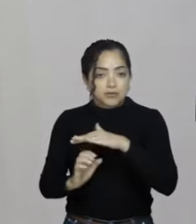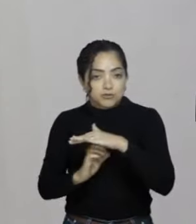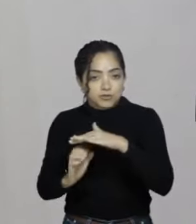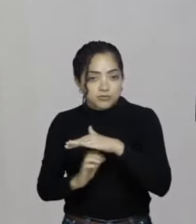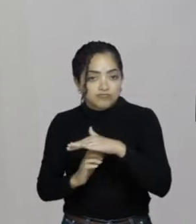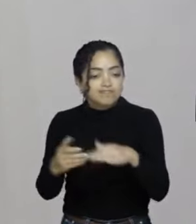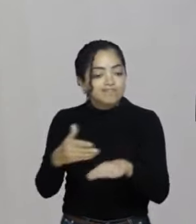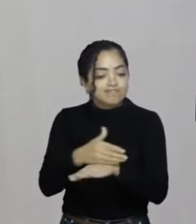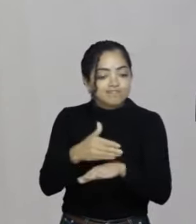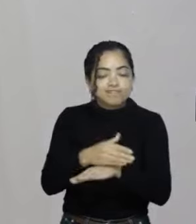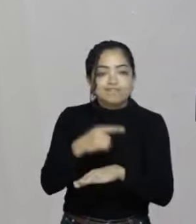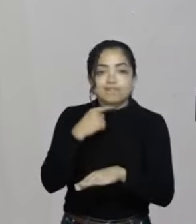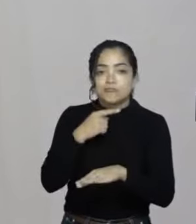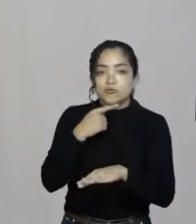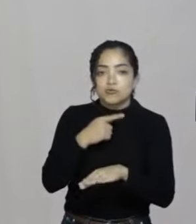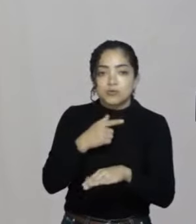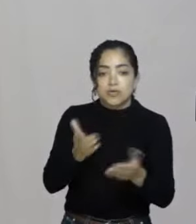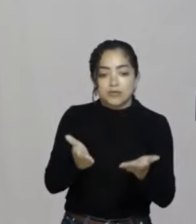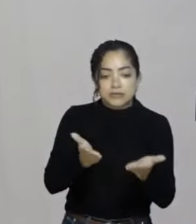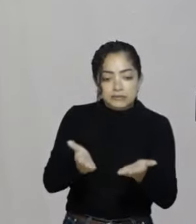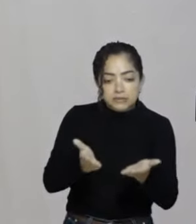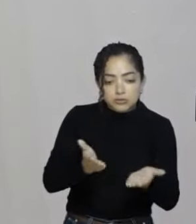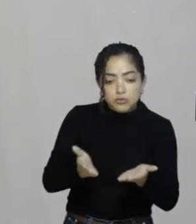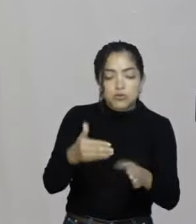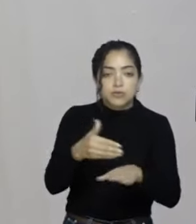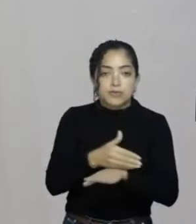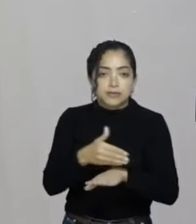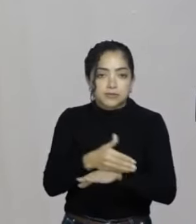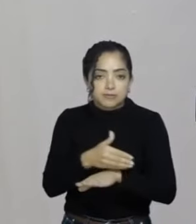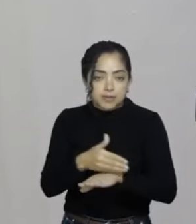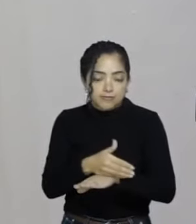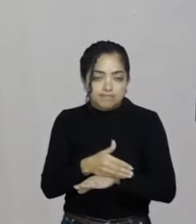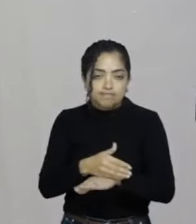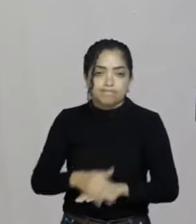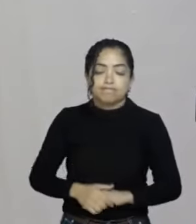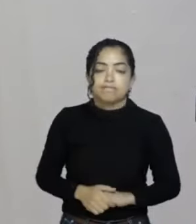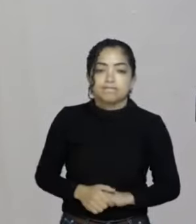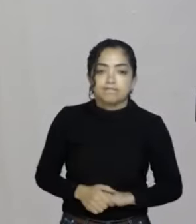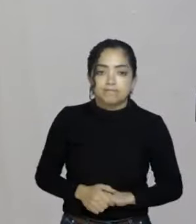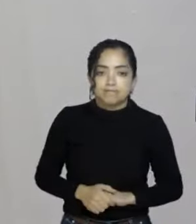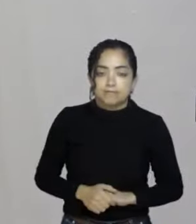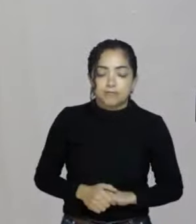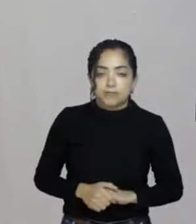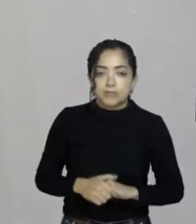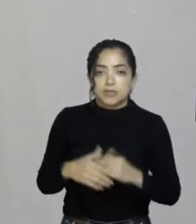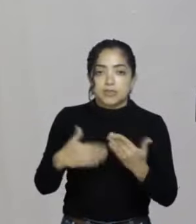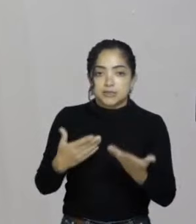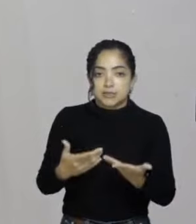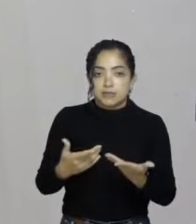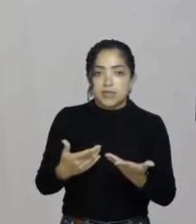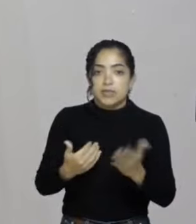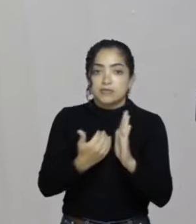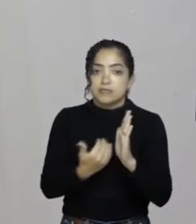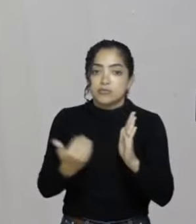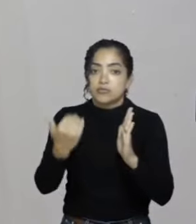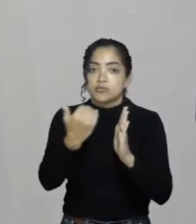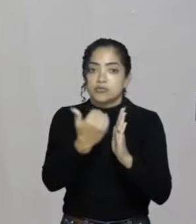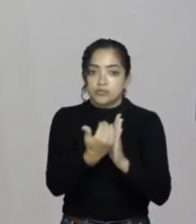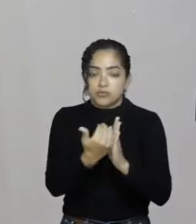participar de licitações e aquelas que participam por vezes aumentam incrementam os valores de seus